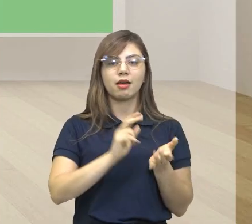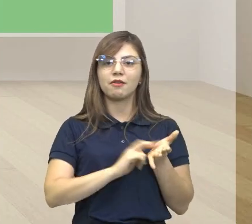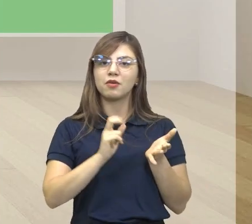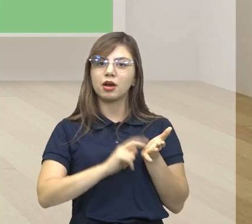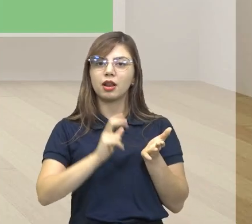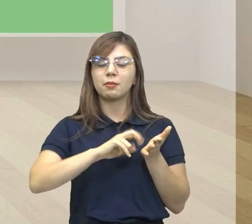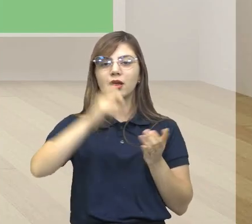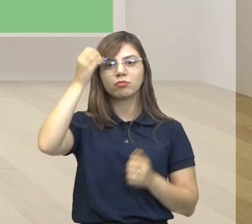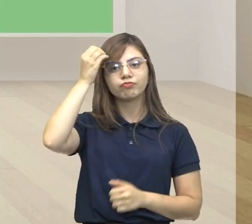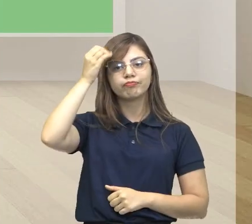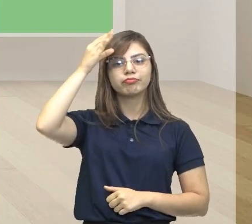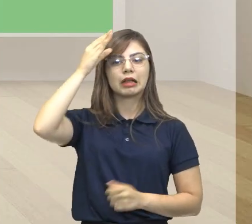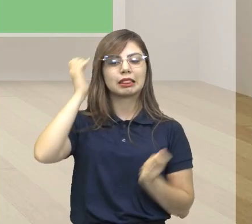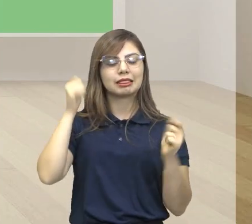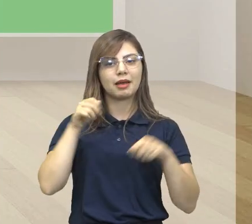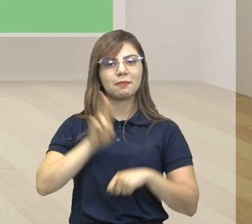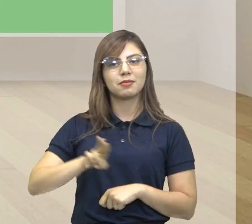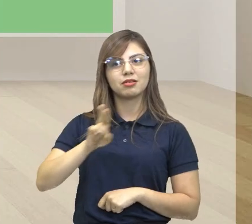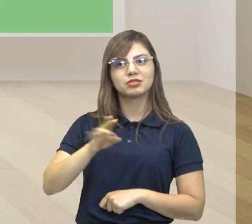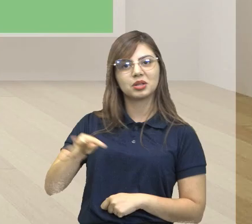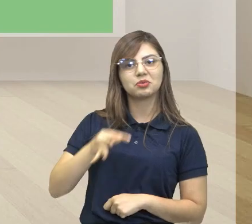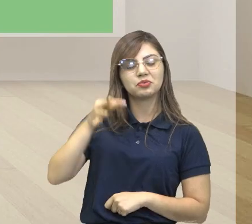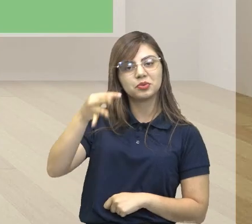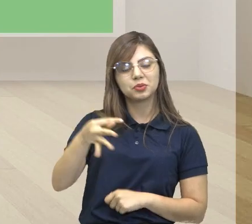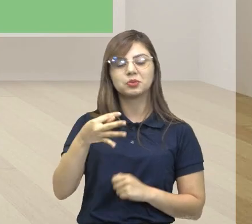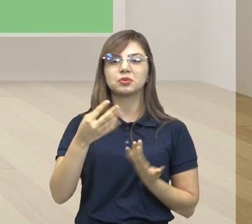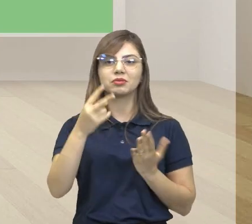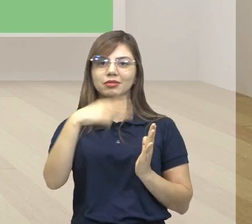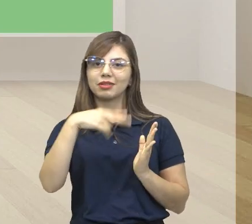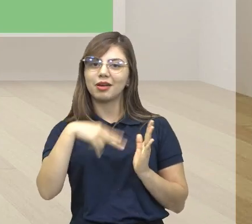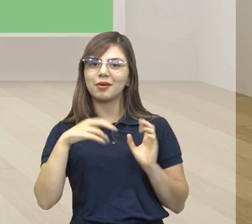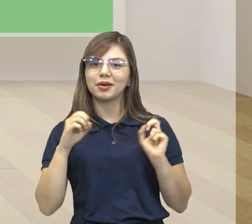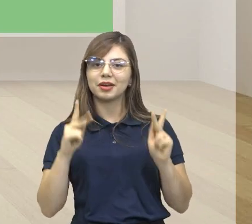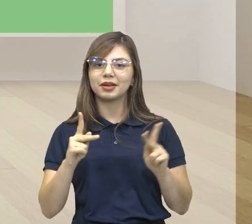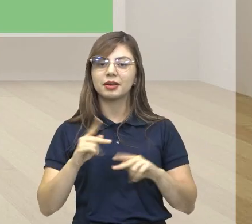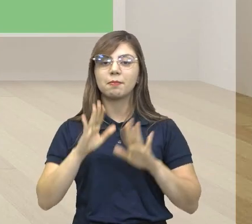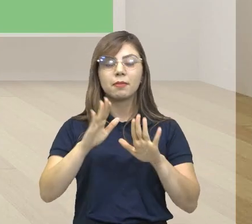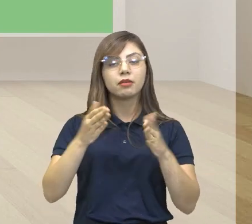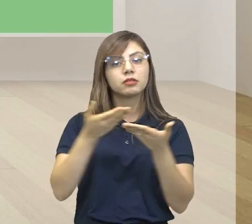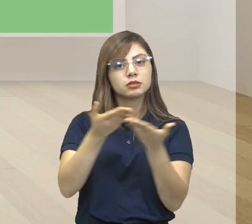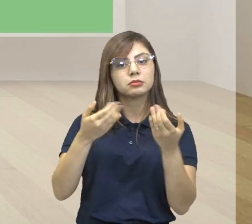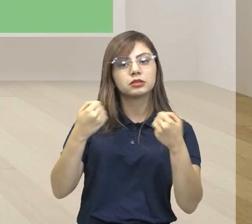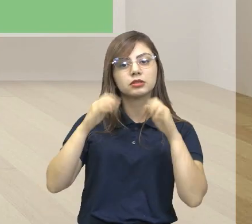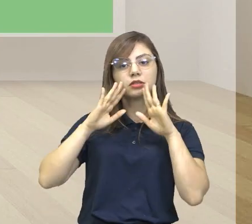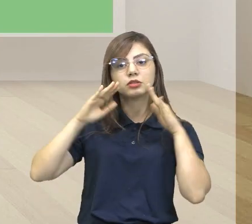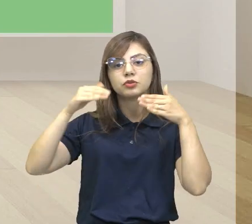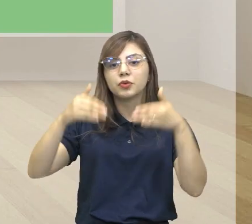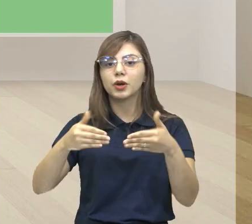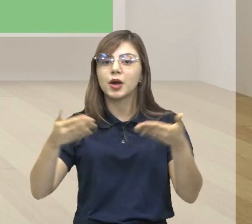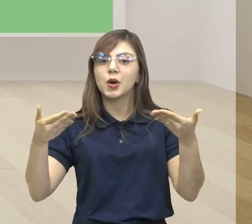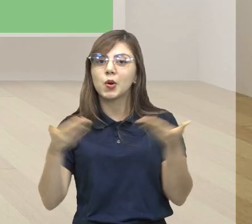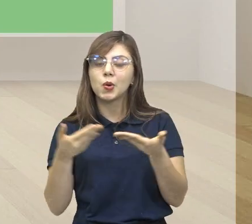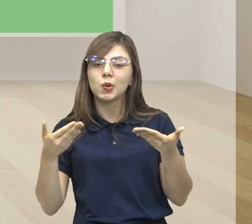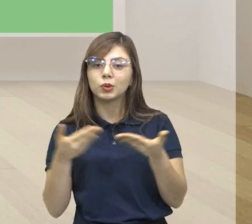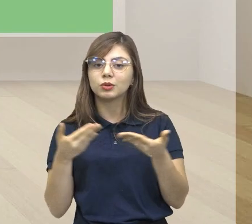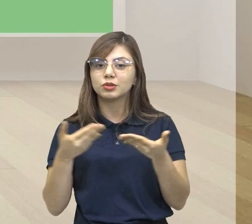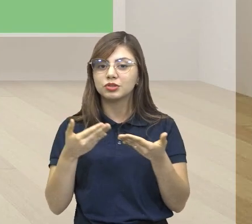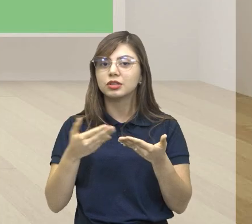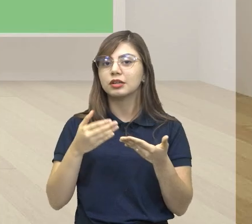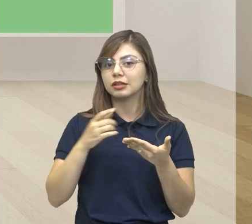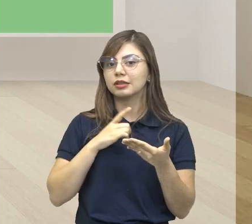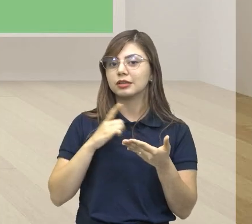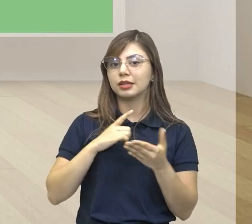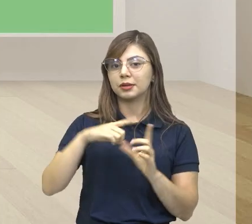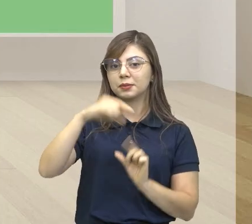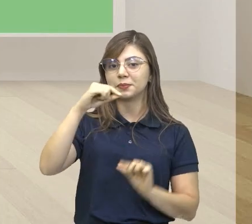podem utilizar posteriormente, fazer consultas inclusive, tá certo? Mas foquem também no que nós vimos hoje relacionado aos pontos